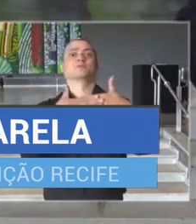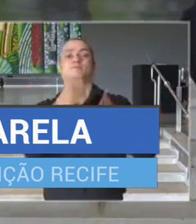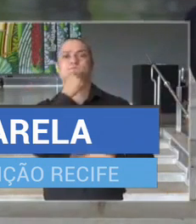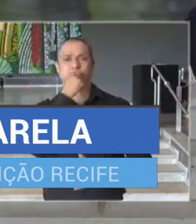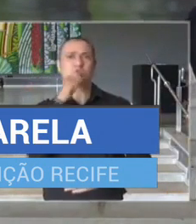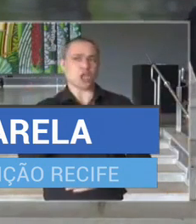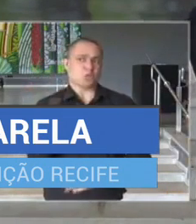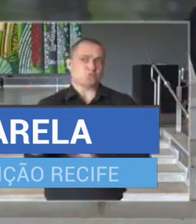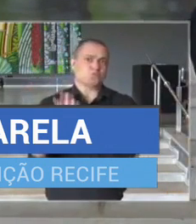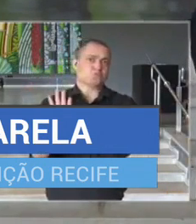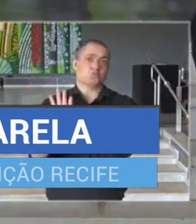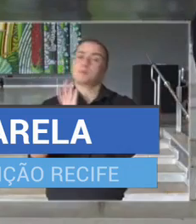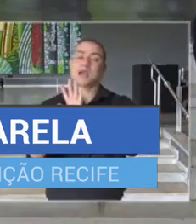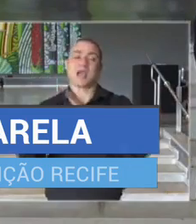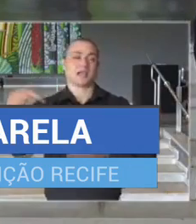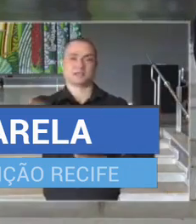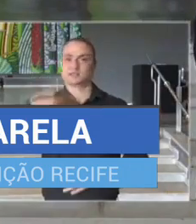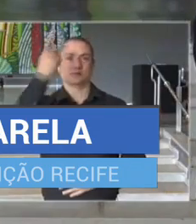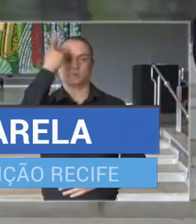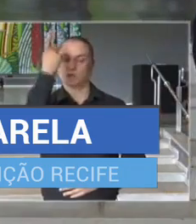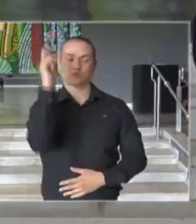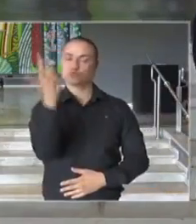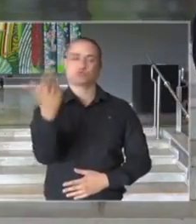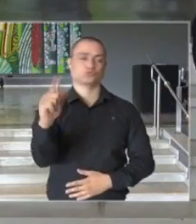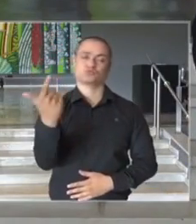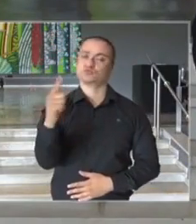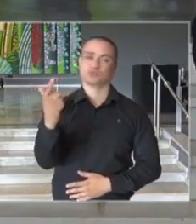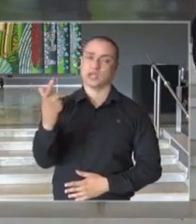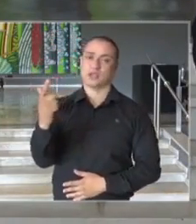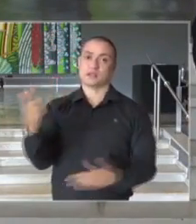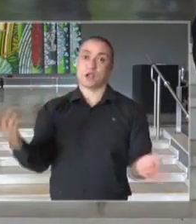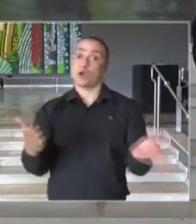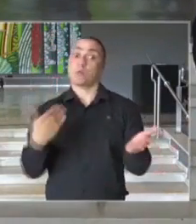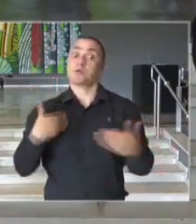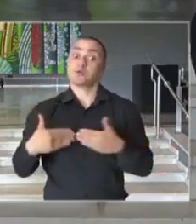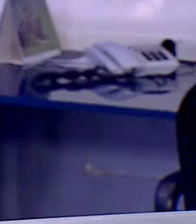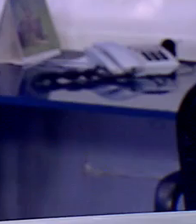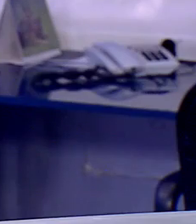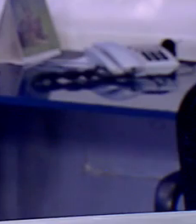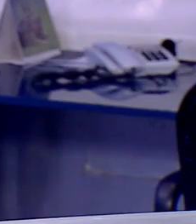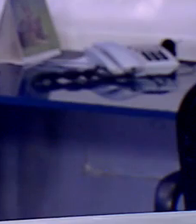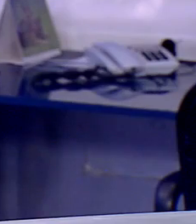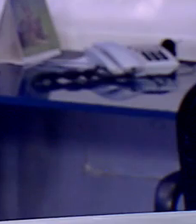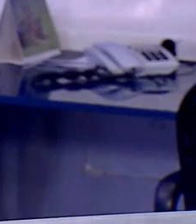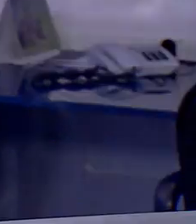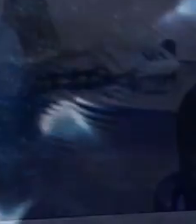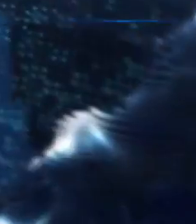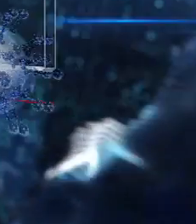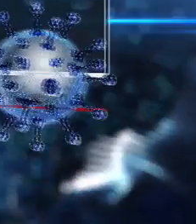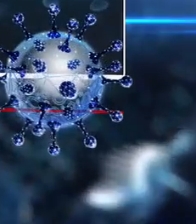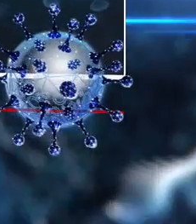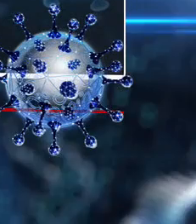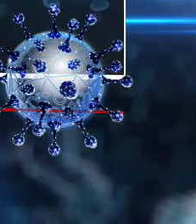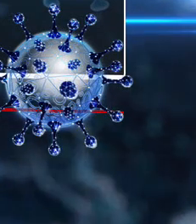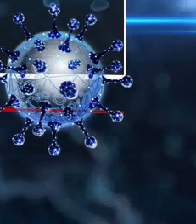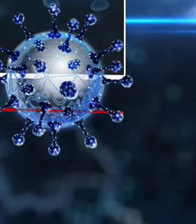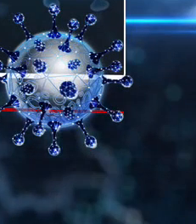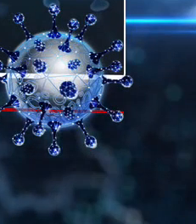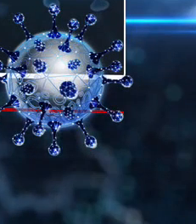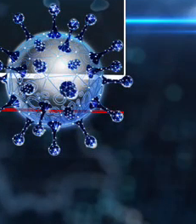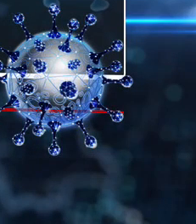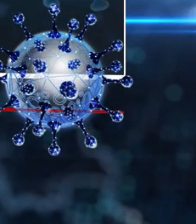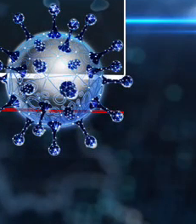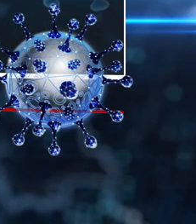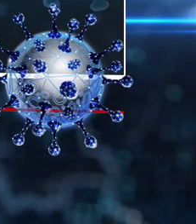mecanismo existentes ele não Será aplicado não está sendo considerado aqui e o Brasil